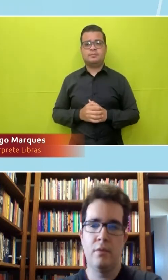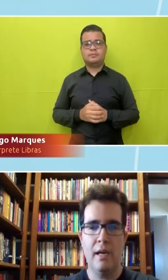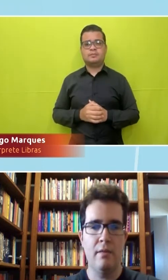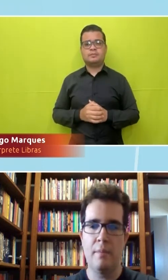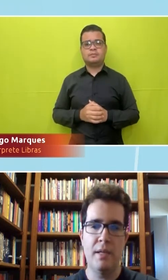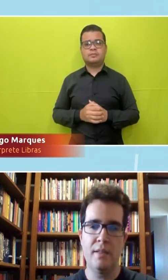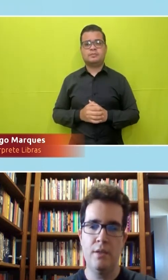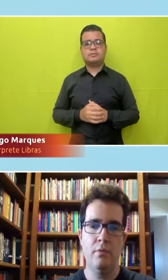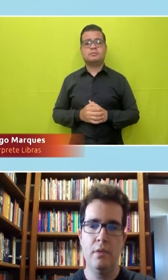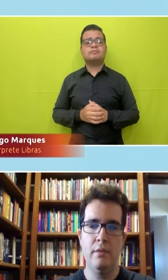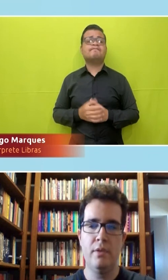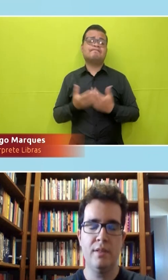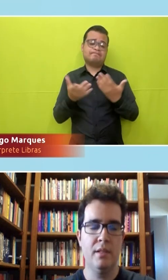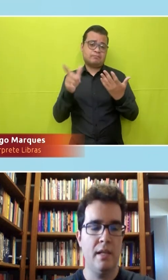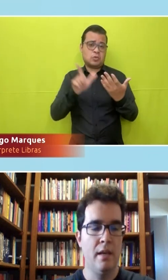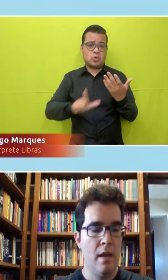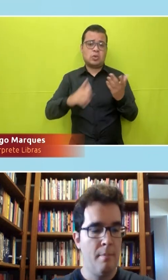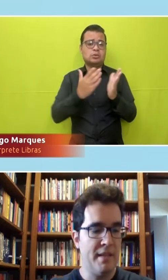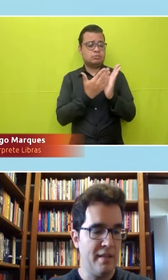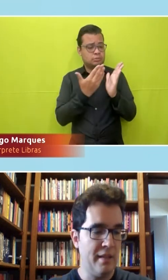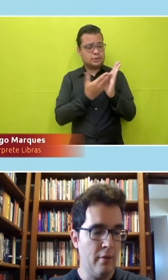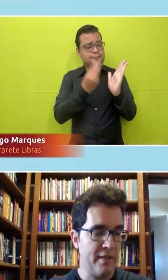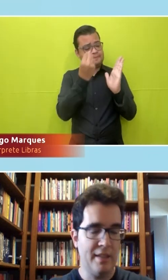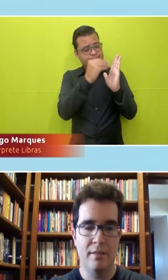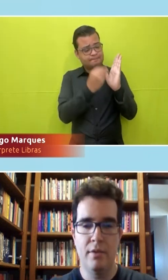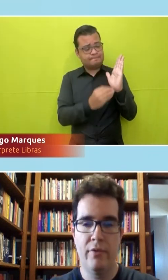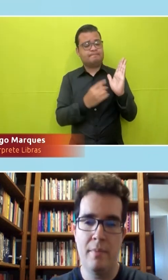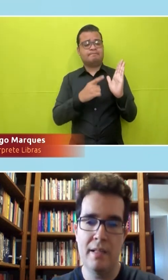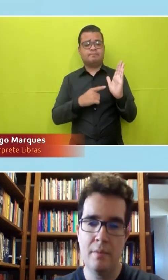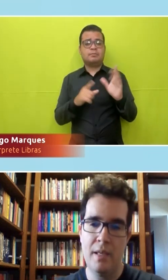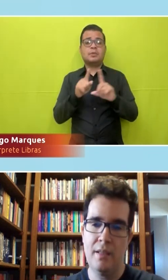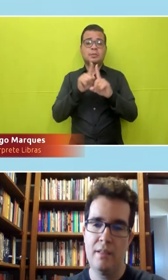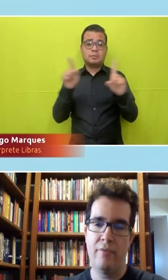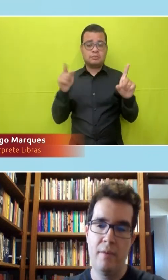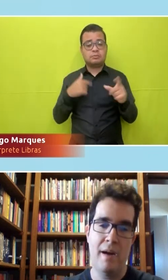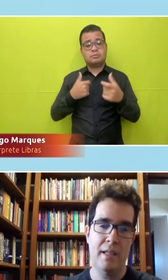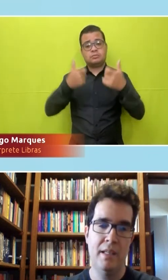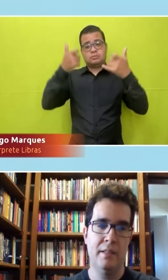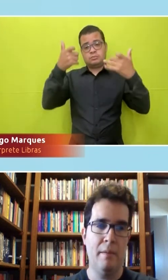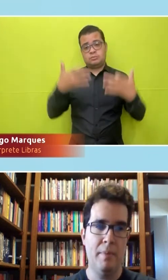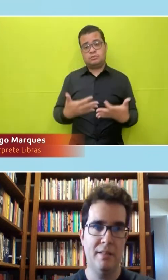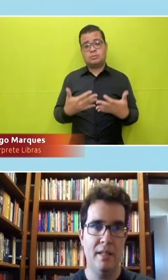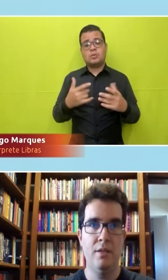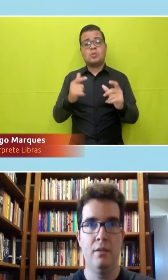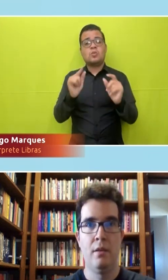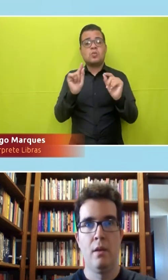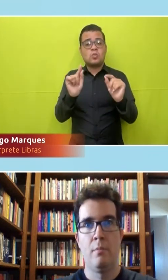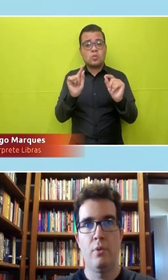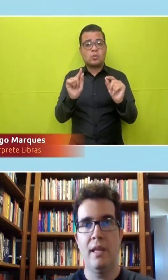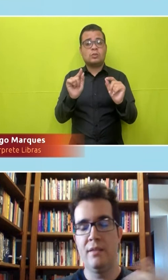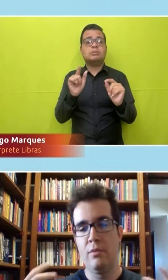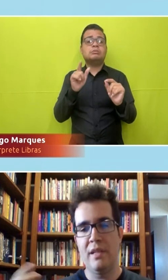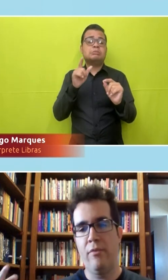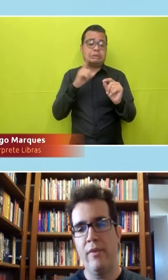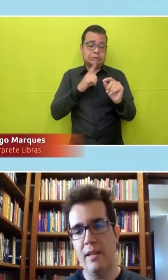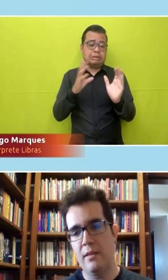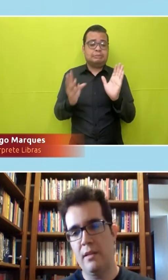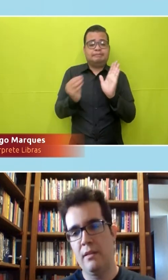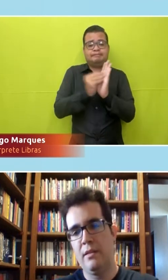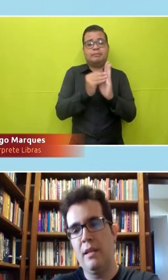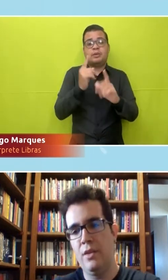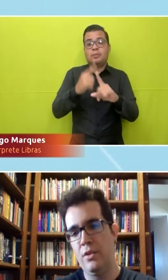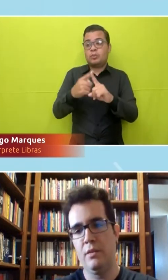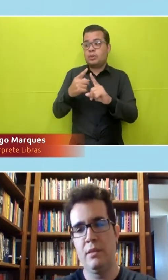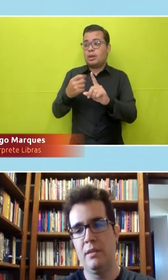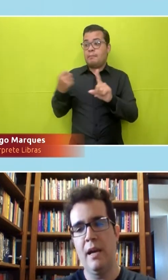e isso, claro, está presente no livro, assim, né? Mas assim, eu faço questão de afirmar que está presente porque isso nos afeta,